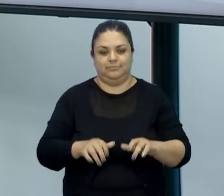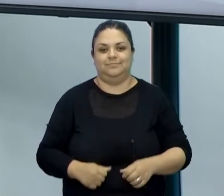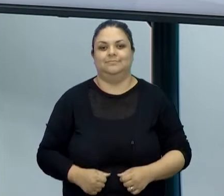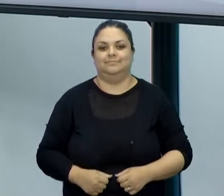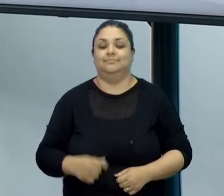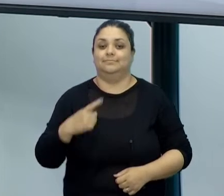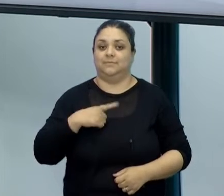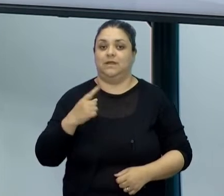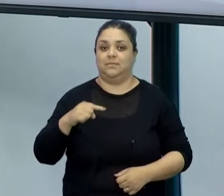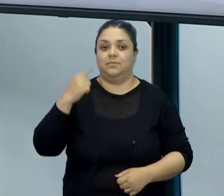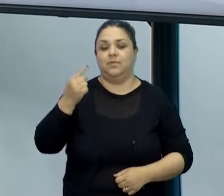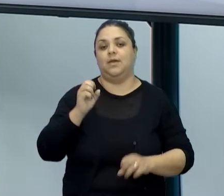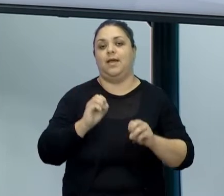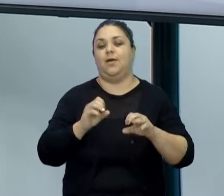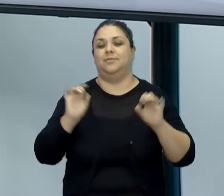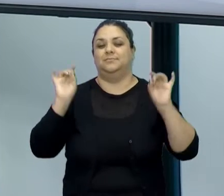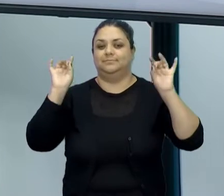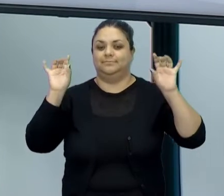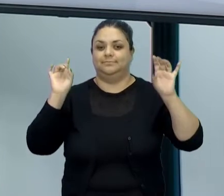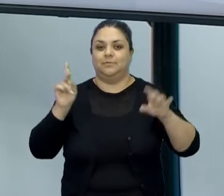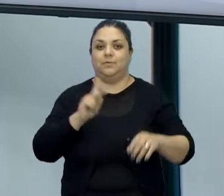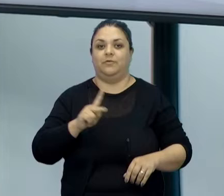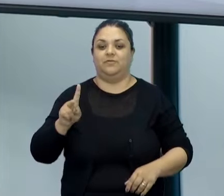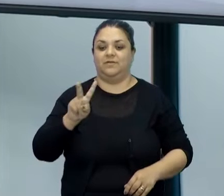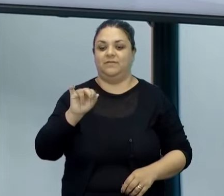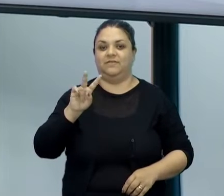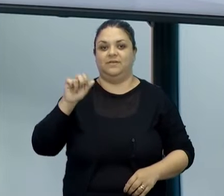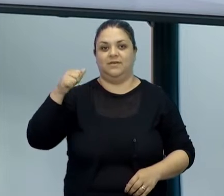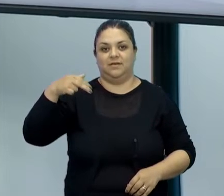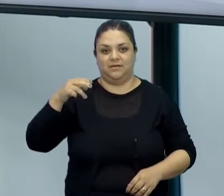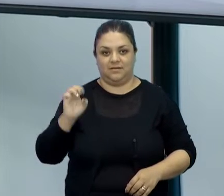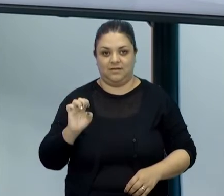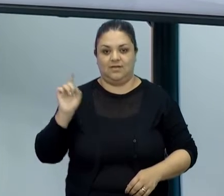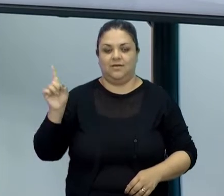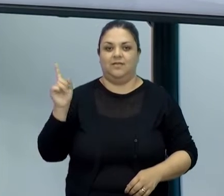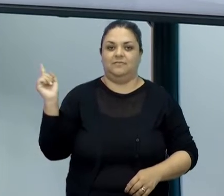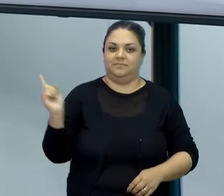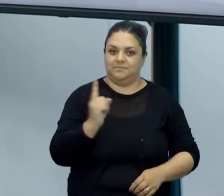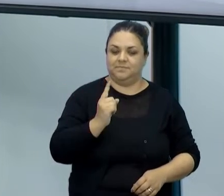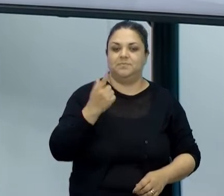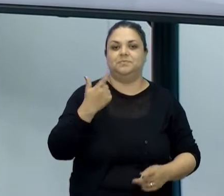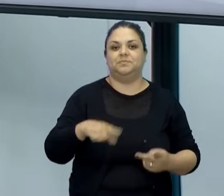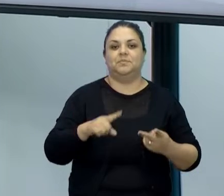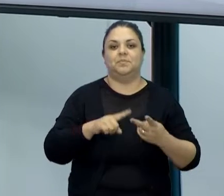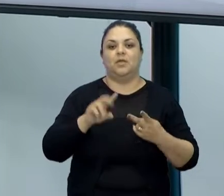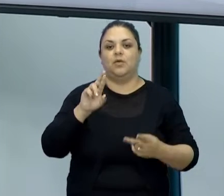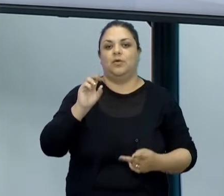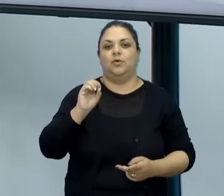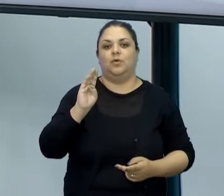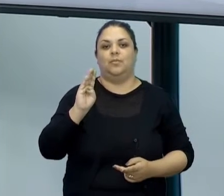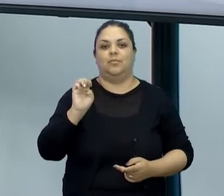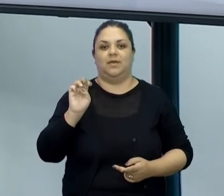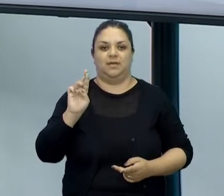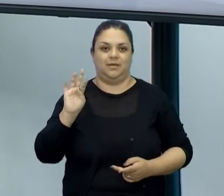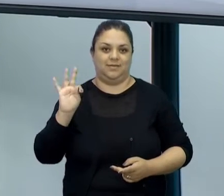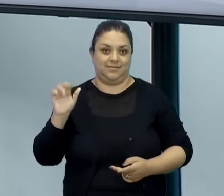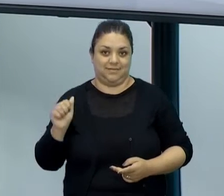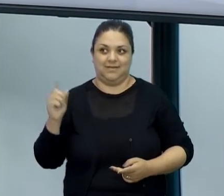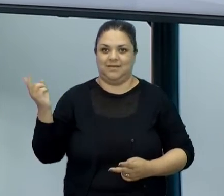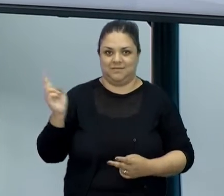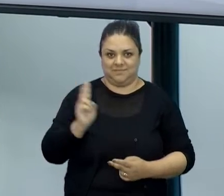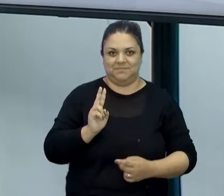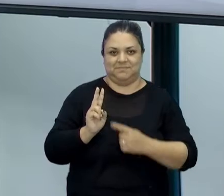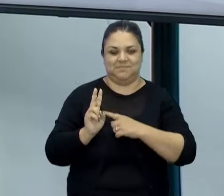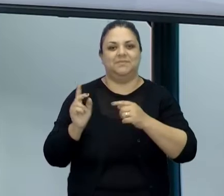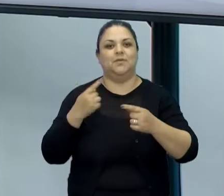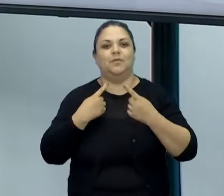aula muito especial que vai ser feita aí com a professora Viviane, com a professora Roberta também, em que a gente vai analisar, né, como é que